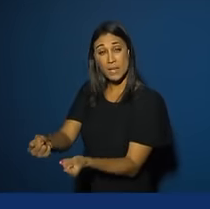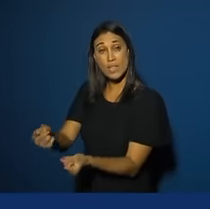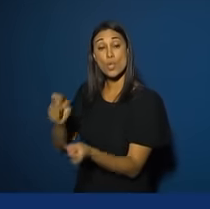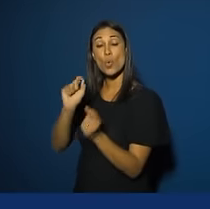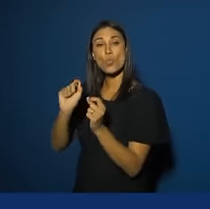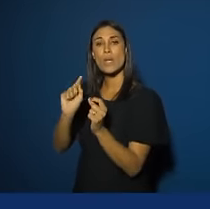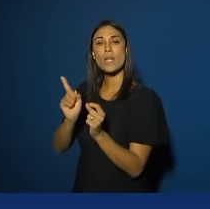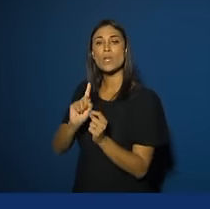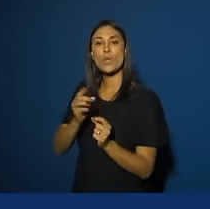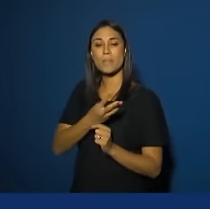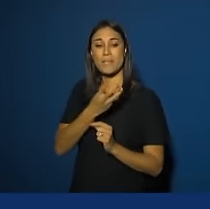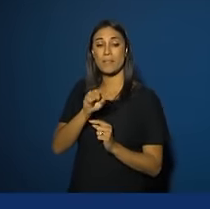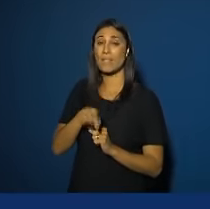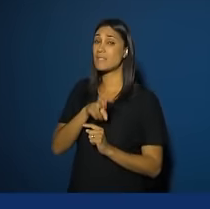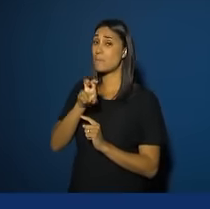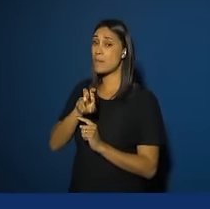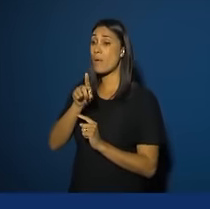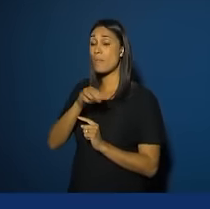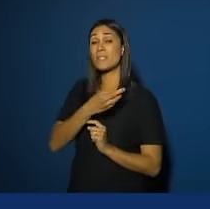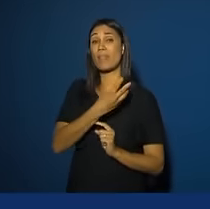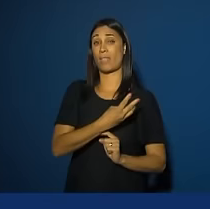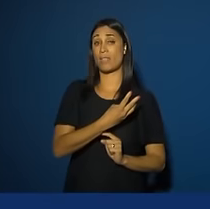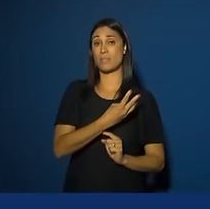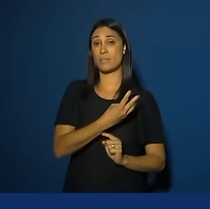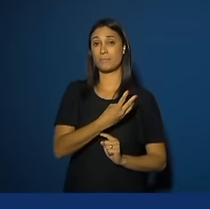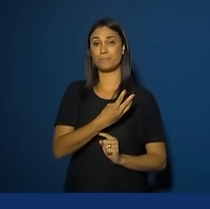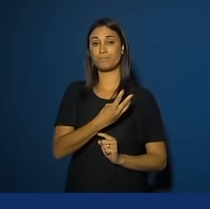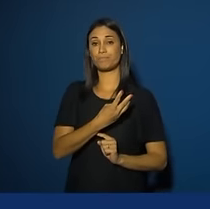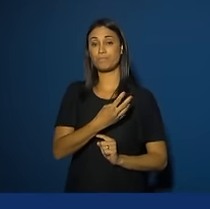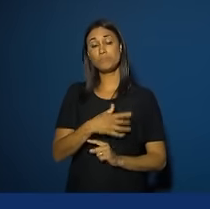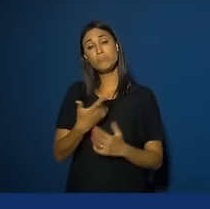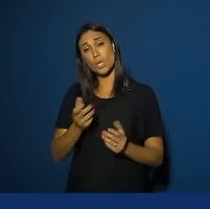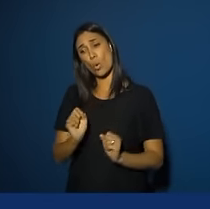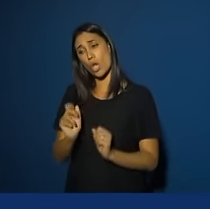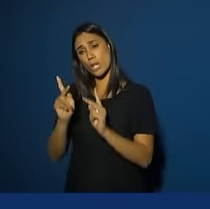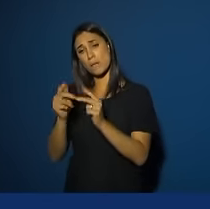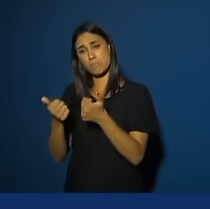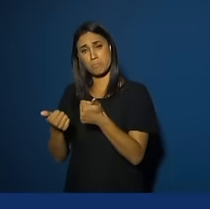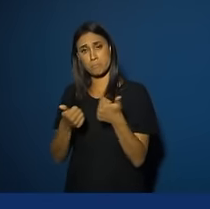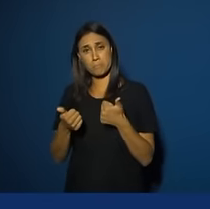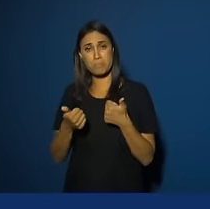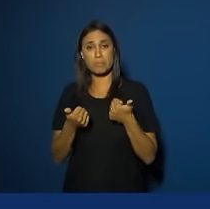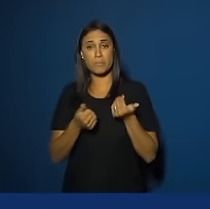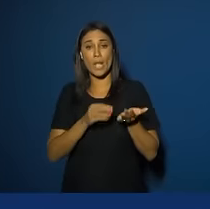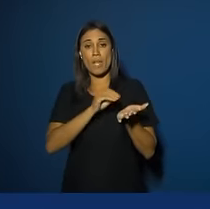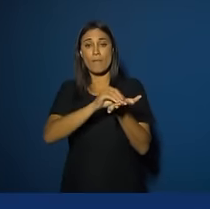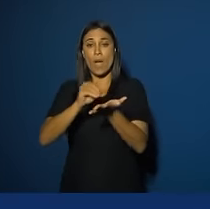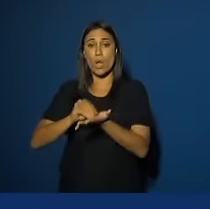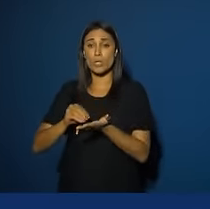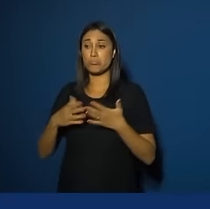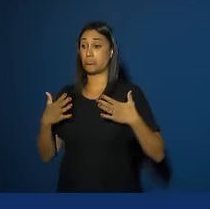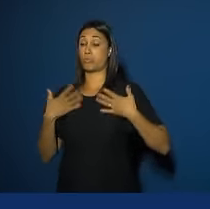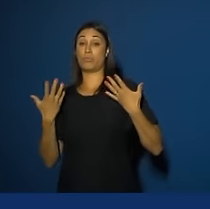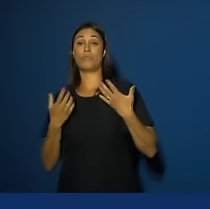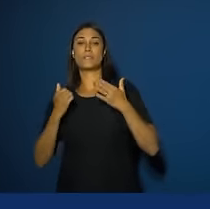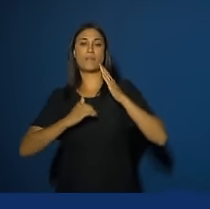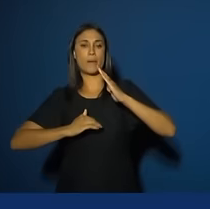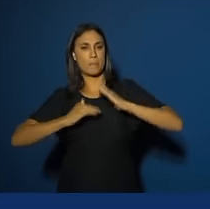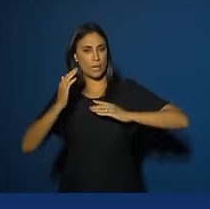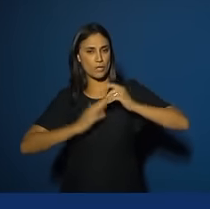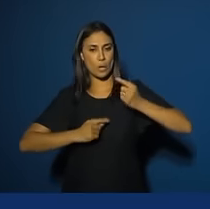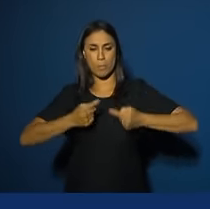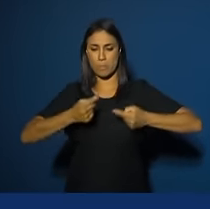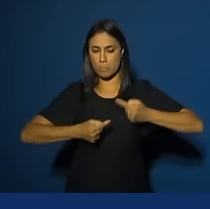inflação não é para ser 3,5, é para ser 3. Aí sim, ausente choques, você vai praticar uma